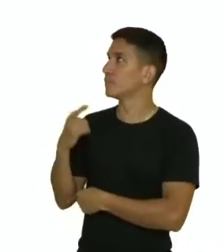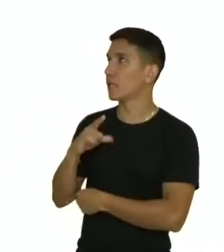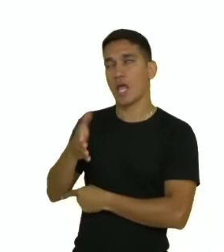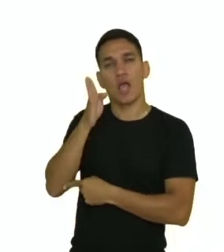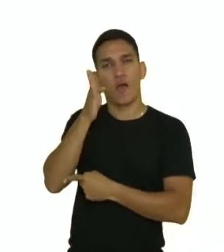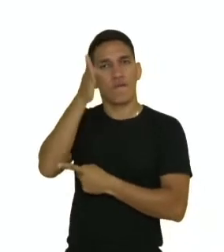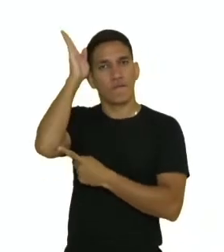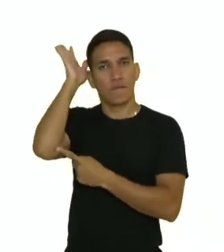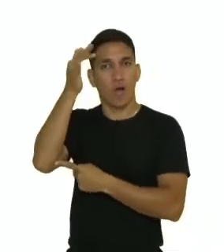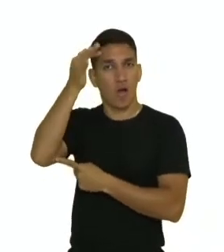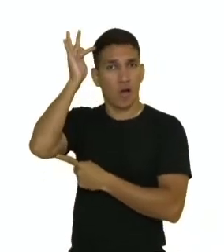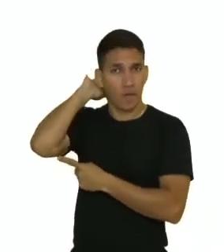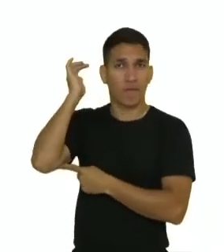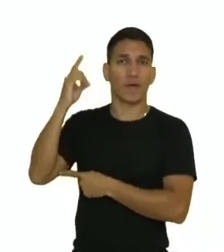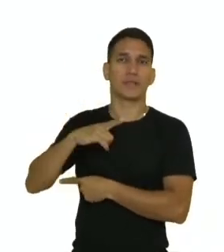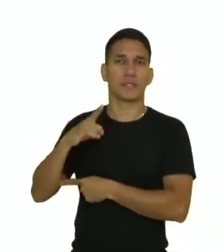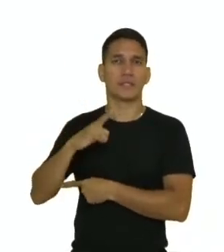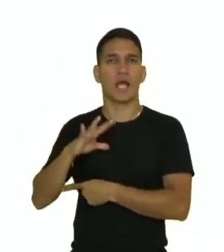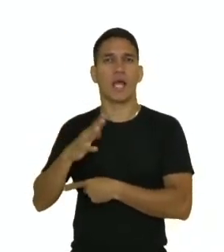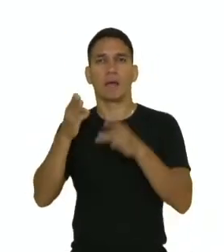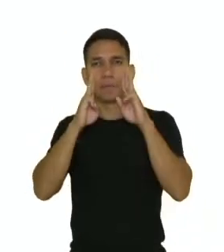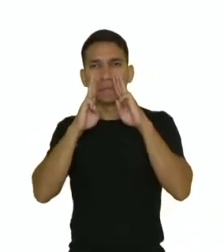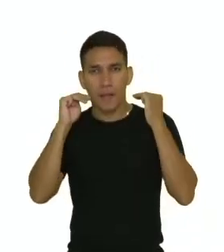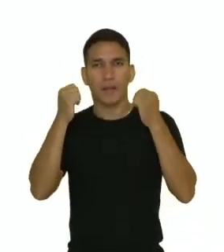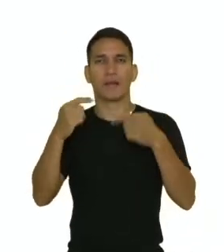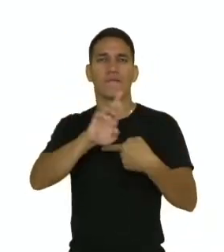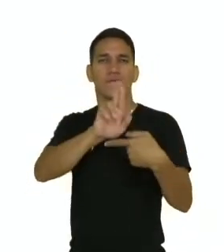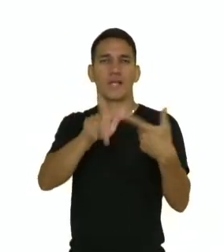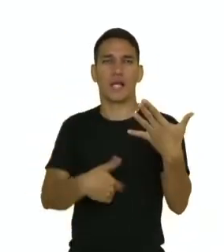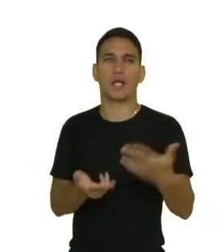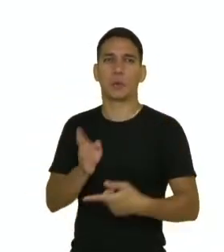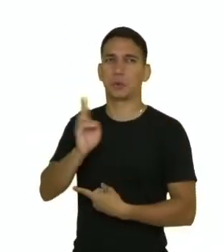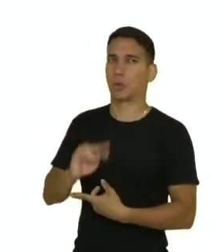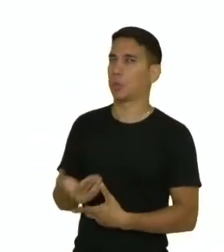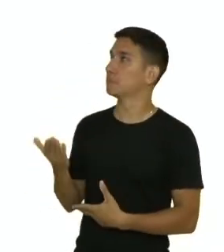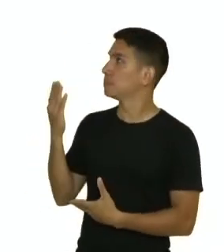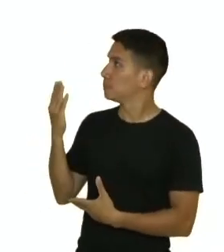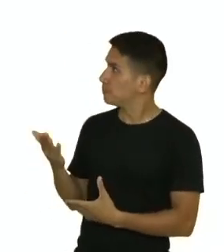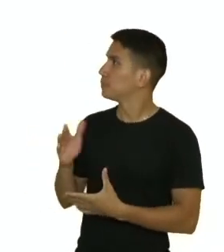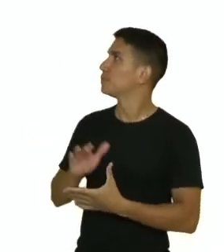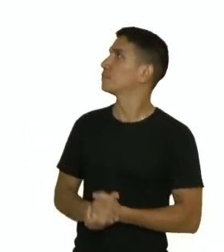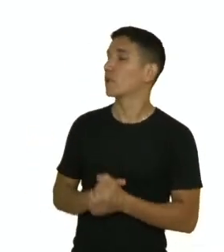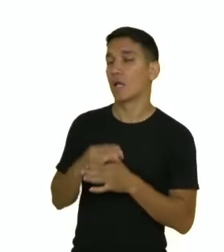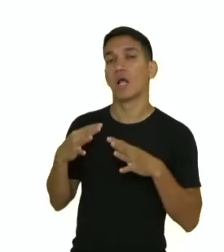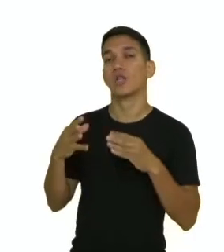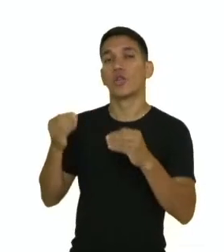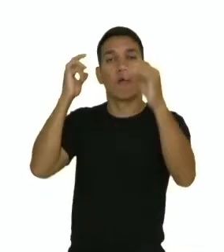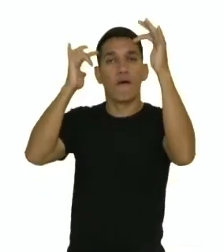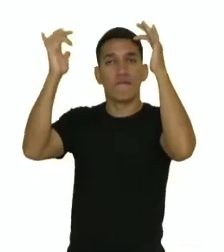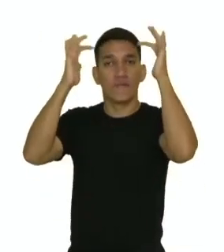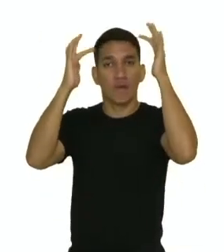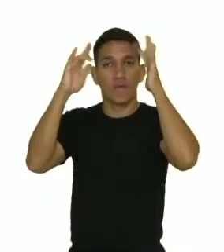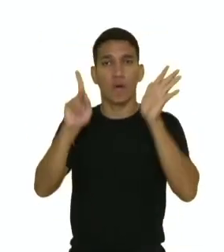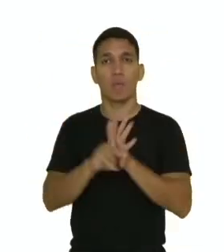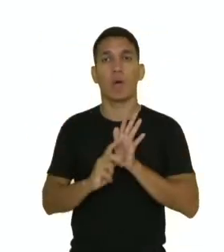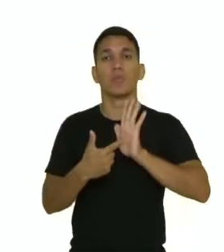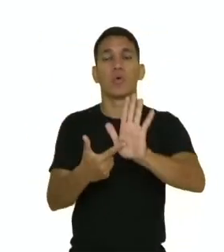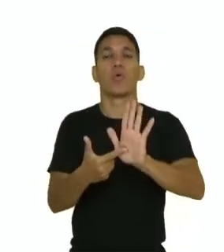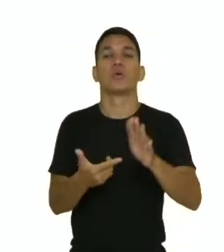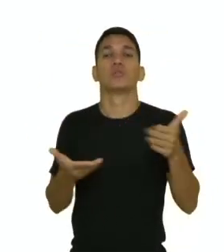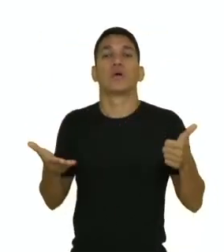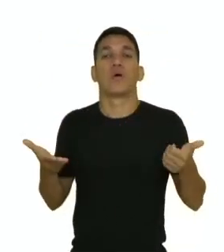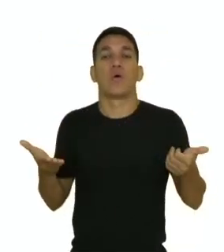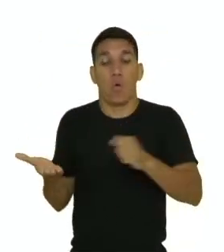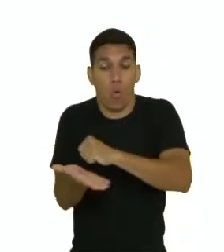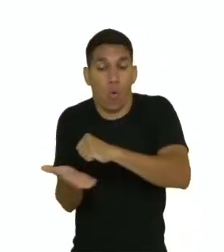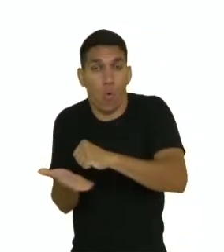o Sartre, o Nietzsche, né, o Schopenhauer, o Marx. Todos filósofos assim que são da contemporaneidade,